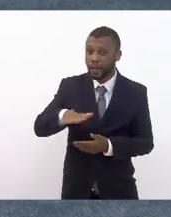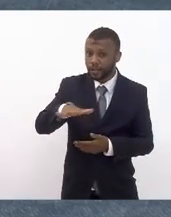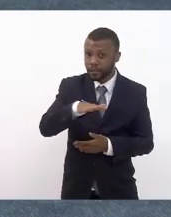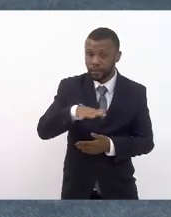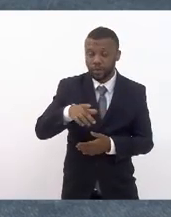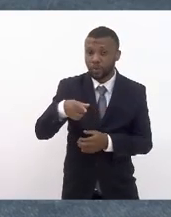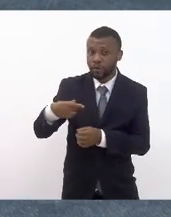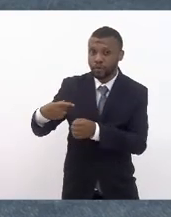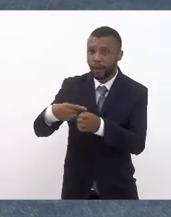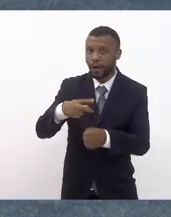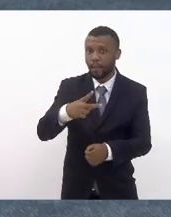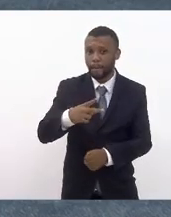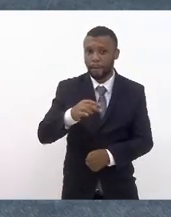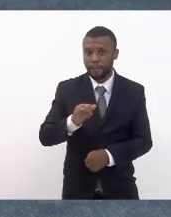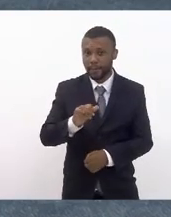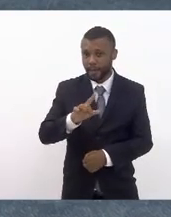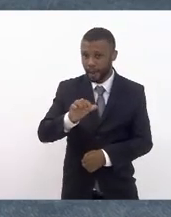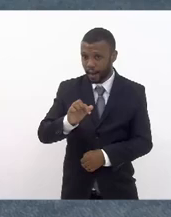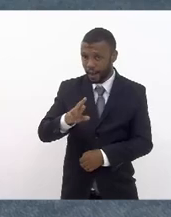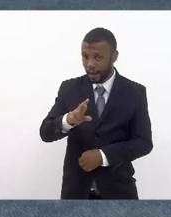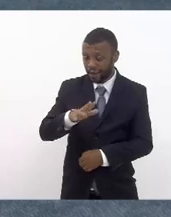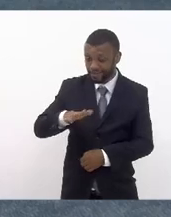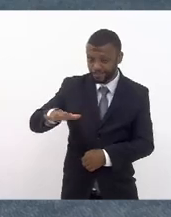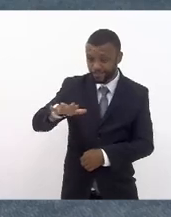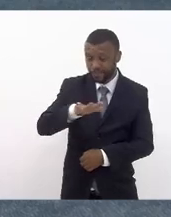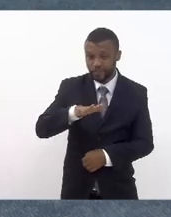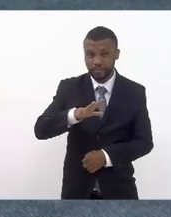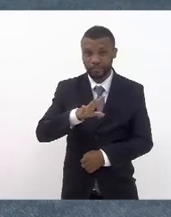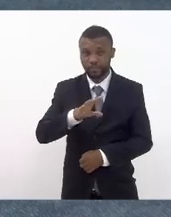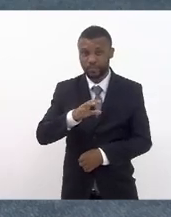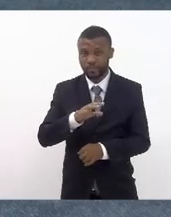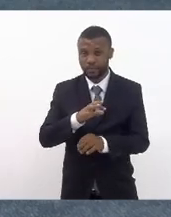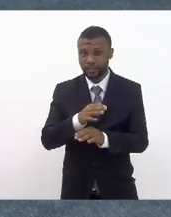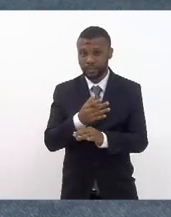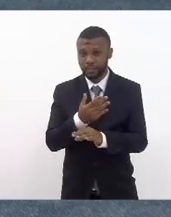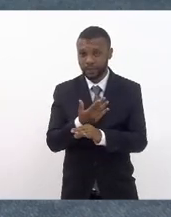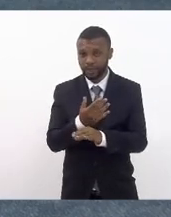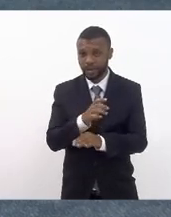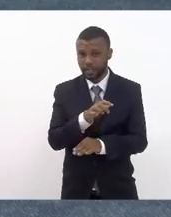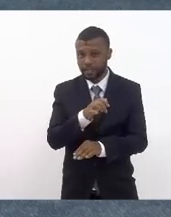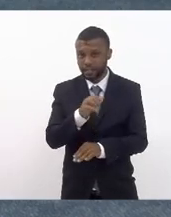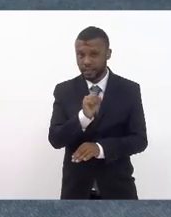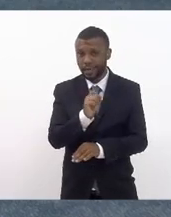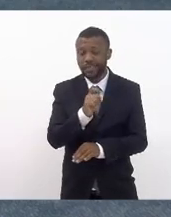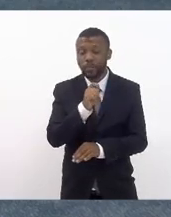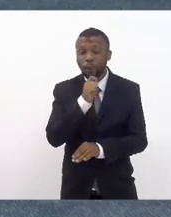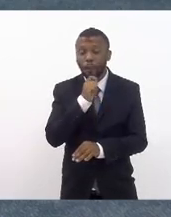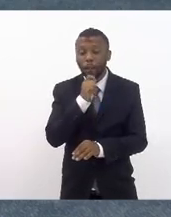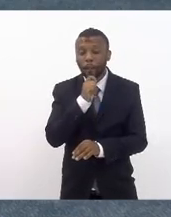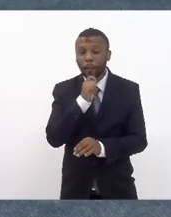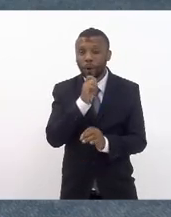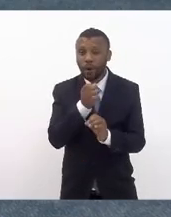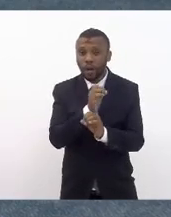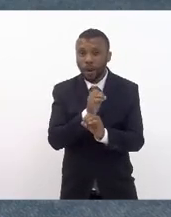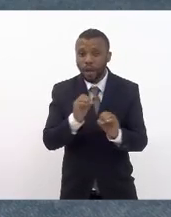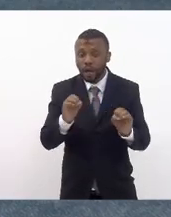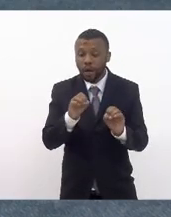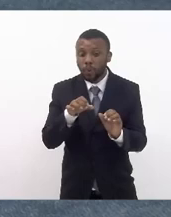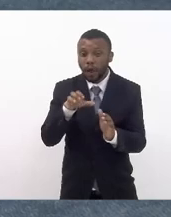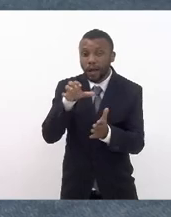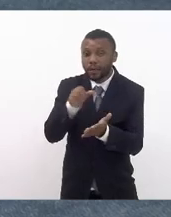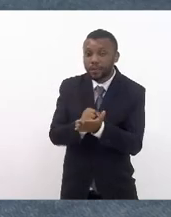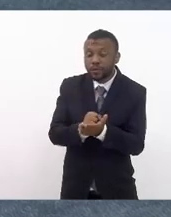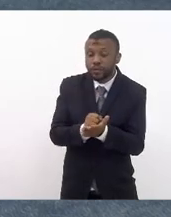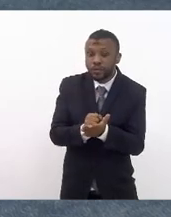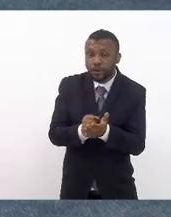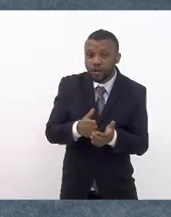Pilar e quase toda Duque de Caxias não tem qualquer registro de esgoto. Ou seja,